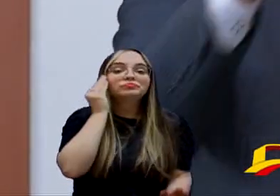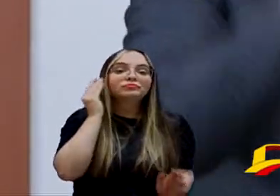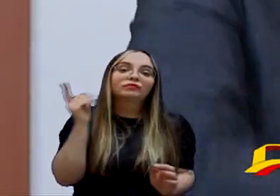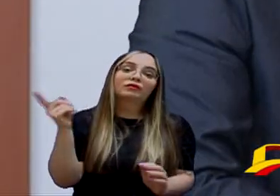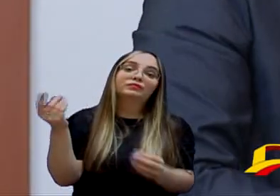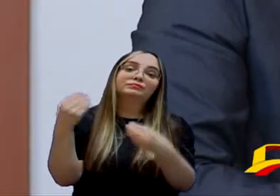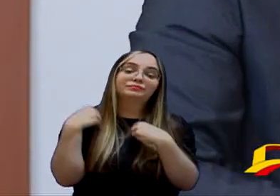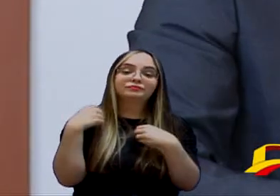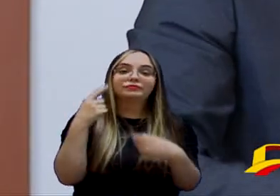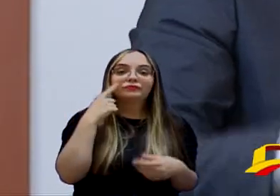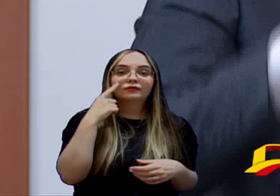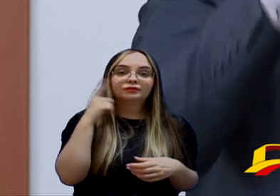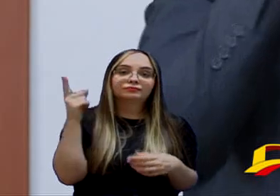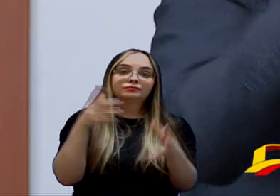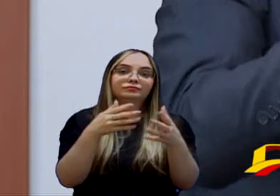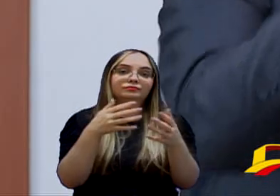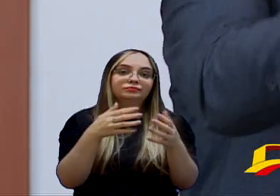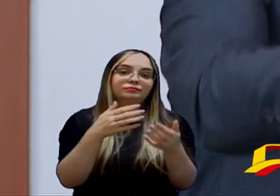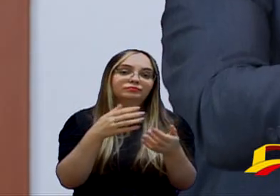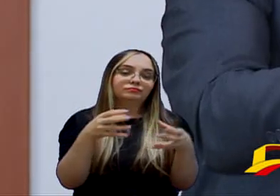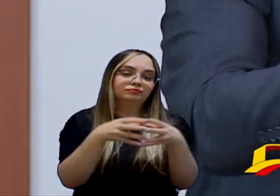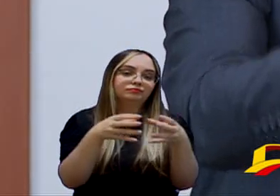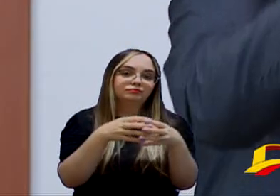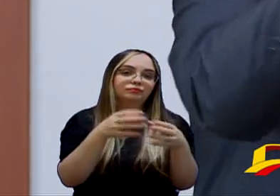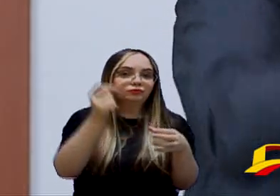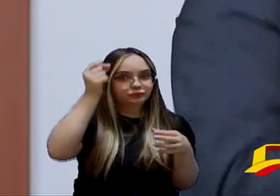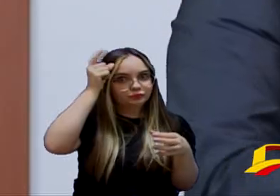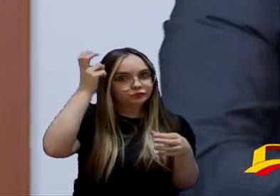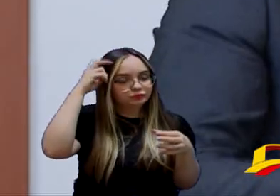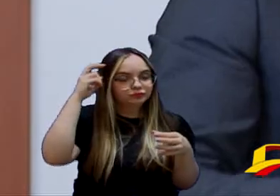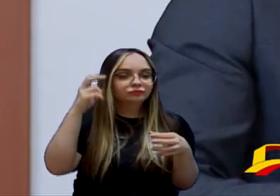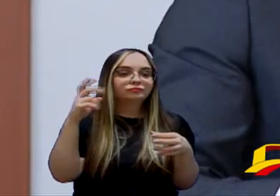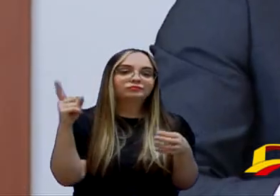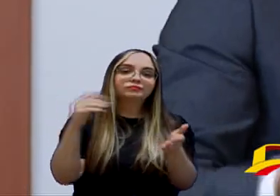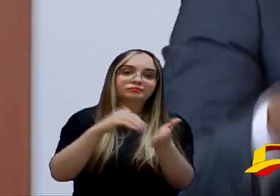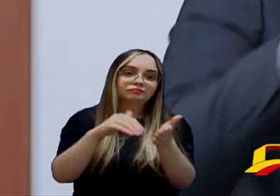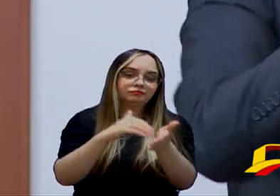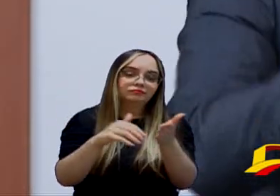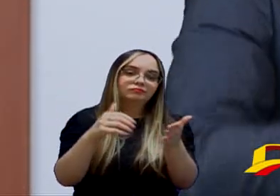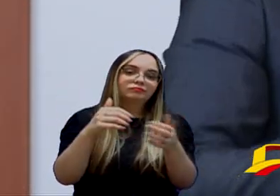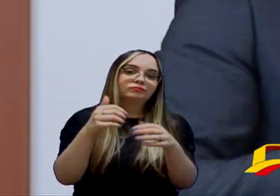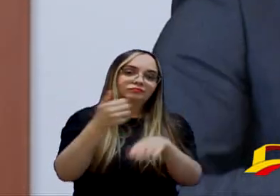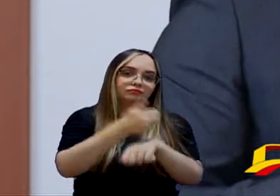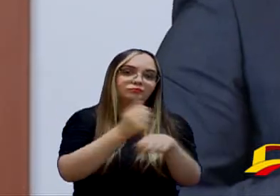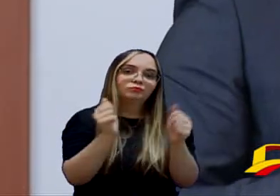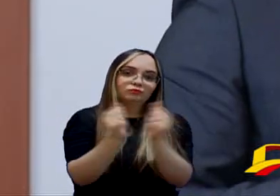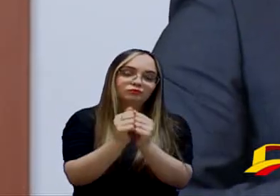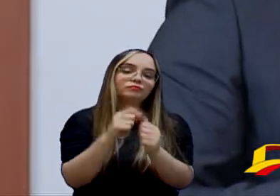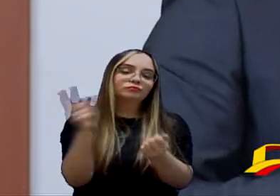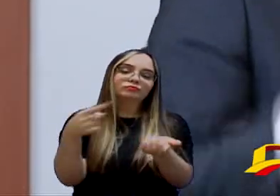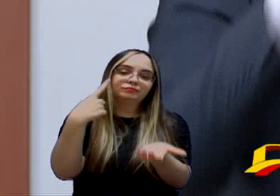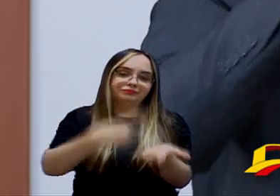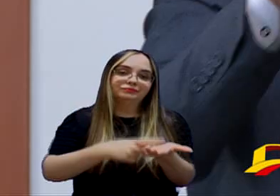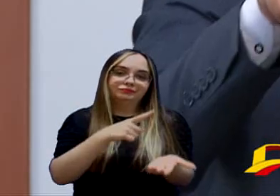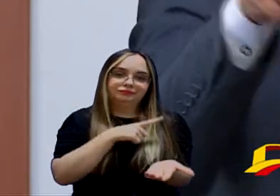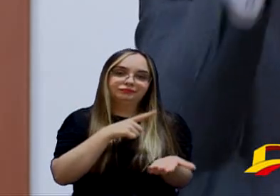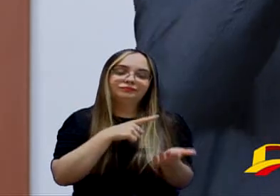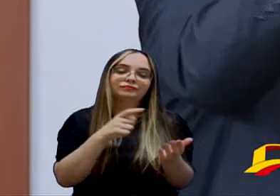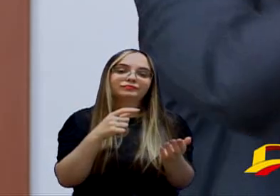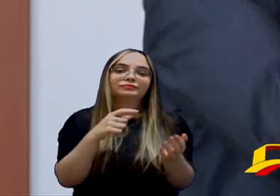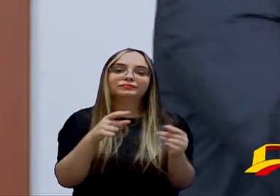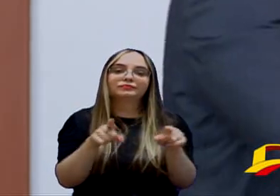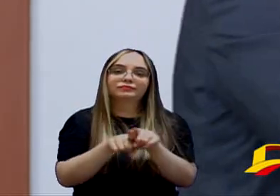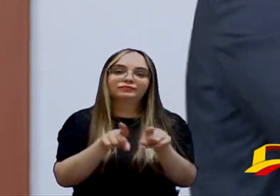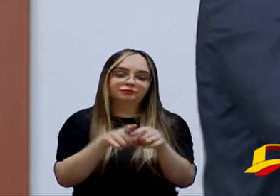cobrança que a comissão de Cultura vai fazer junto ao secretário que também tem um compromisso com aqui a população Sorocabana e Qual a comissão